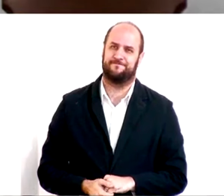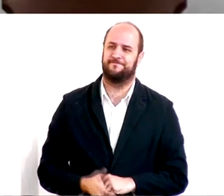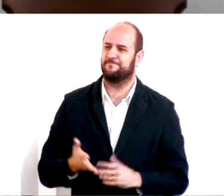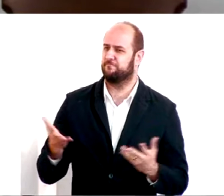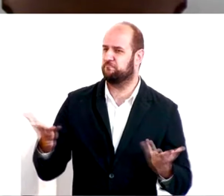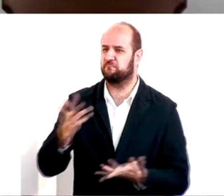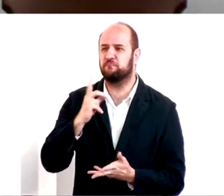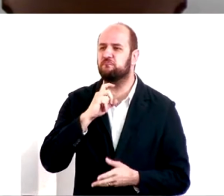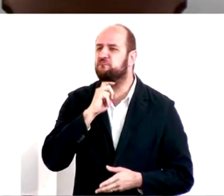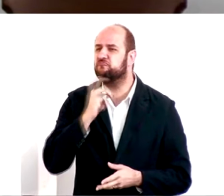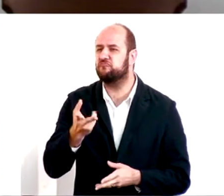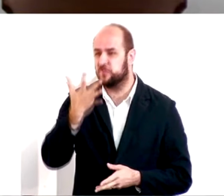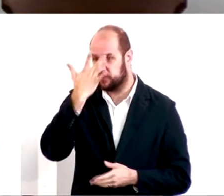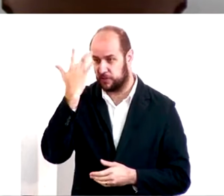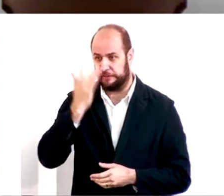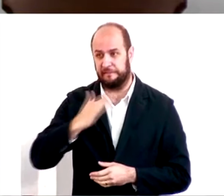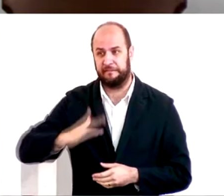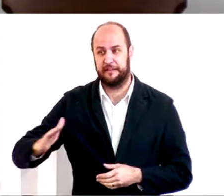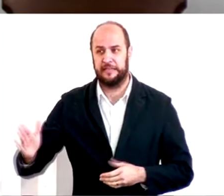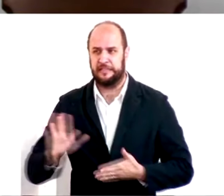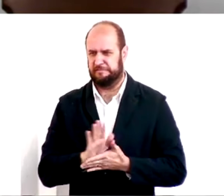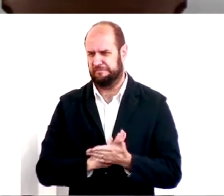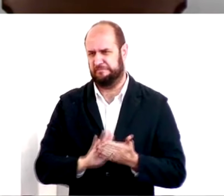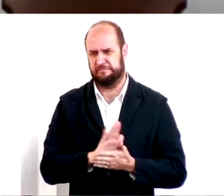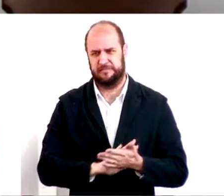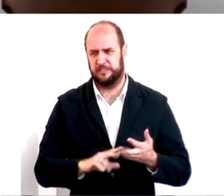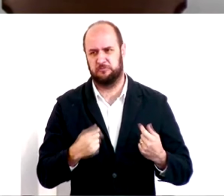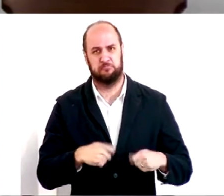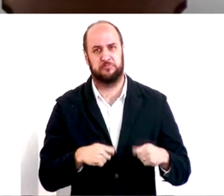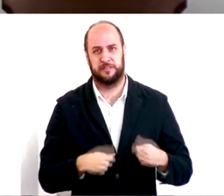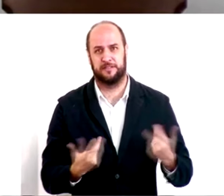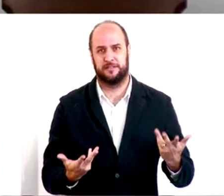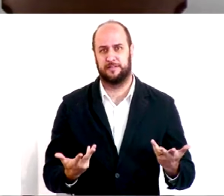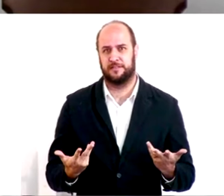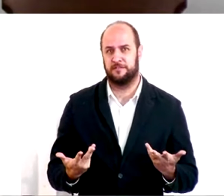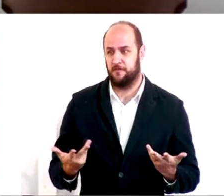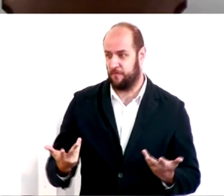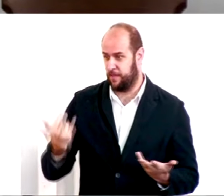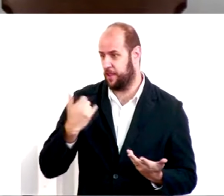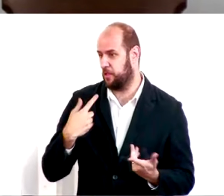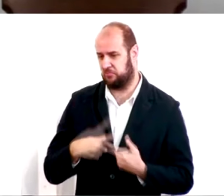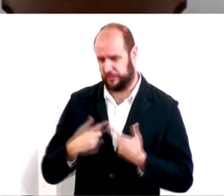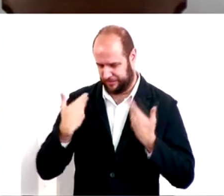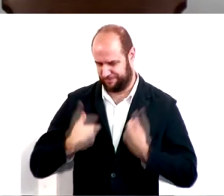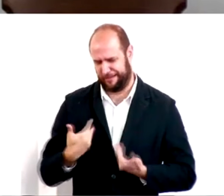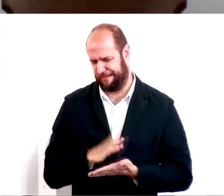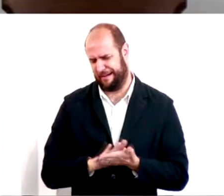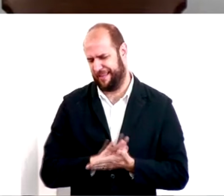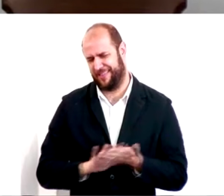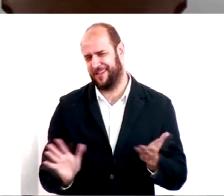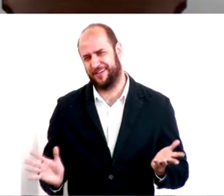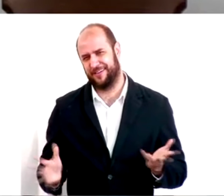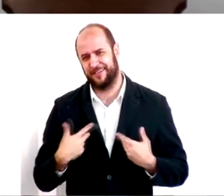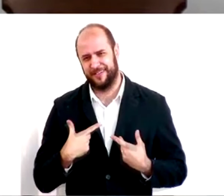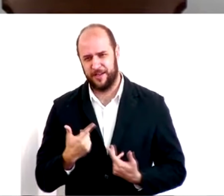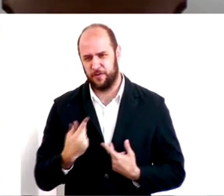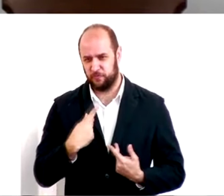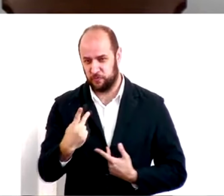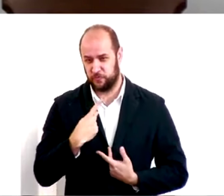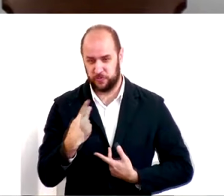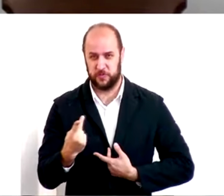nós, nenhuma criança precisa fazer alguma coisa assim para nós, porque quem somos nós? Ele é meu irmãozinho, sou um